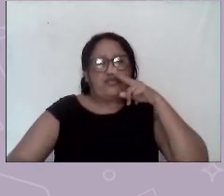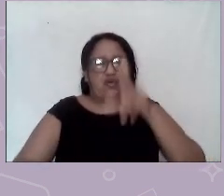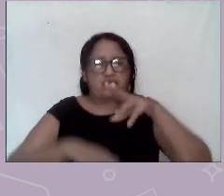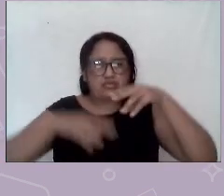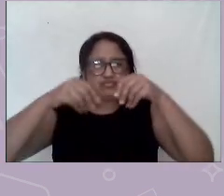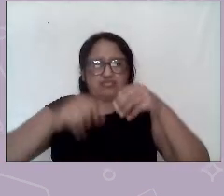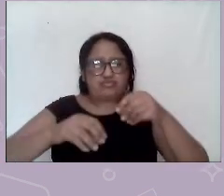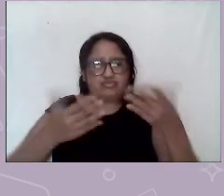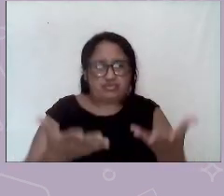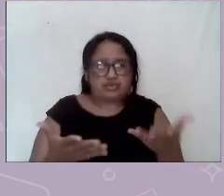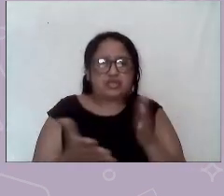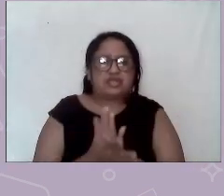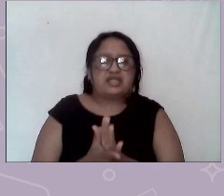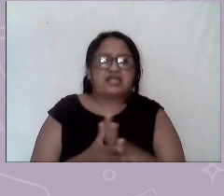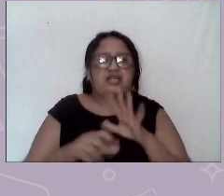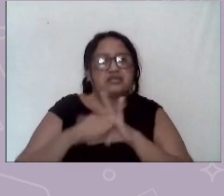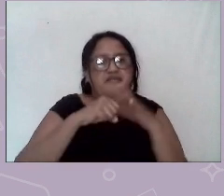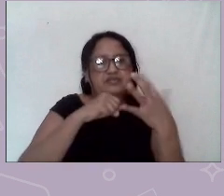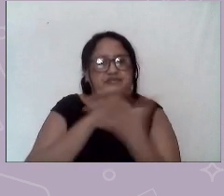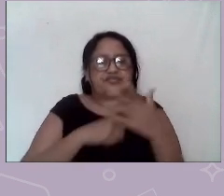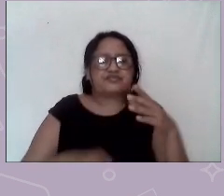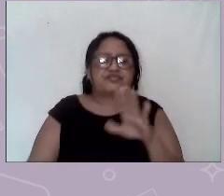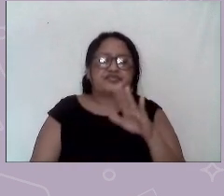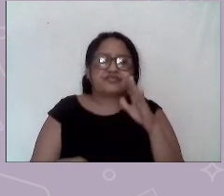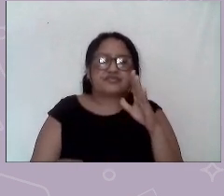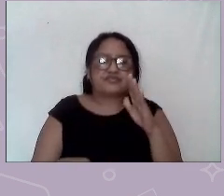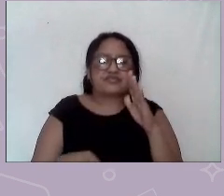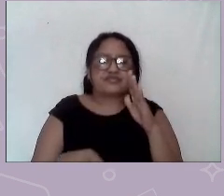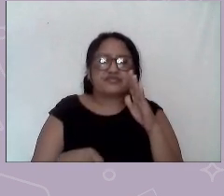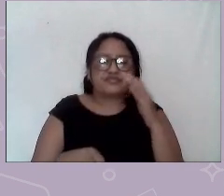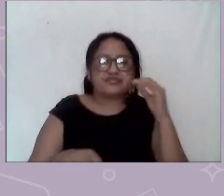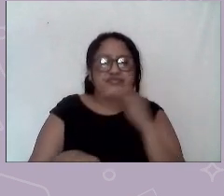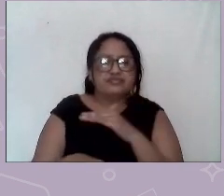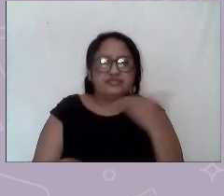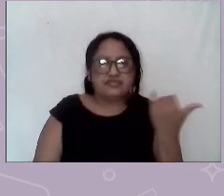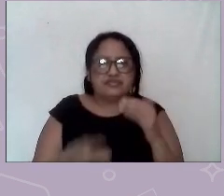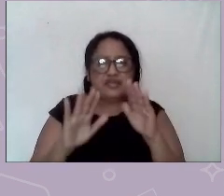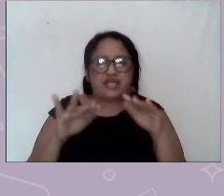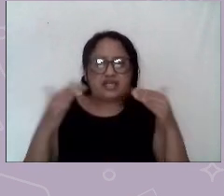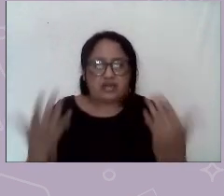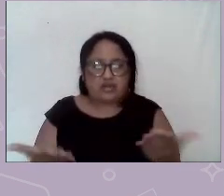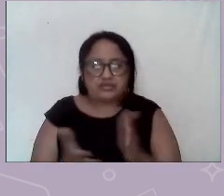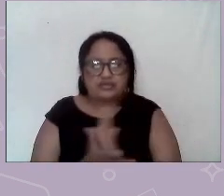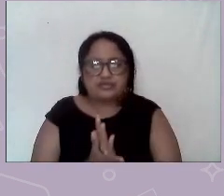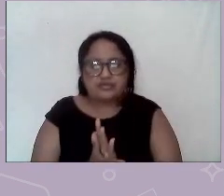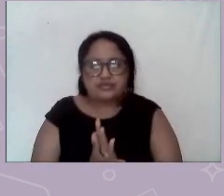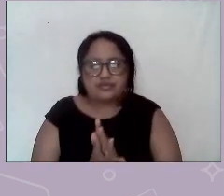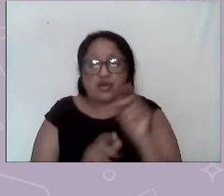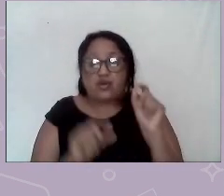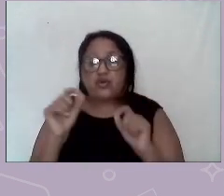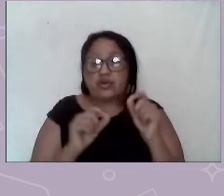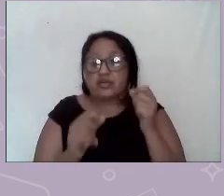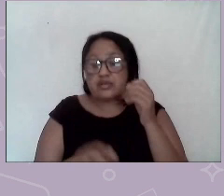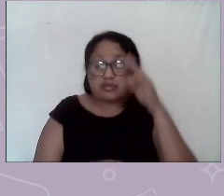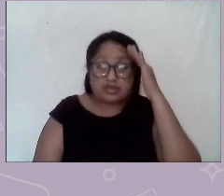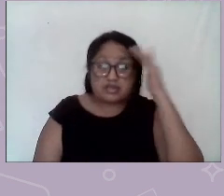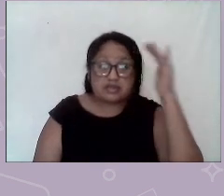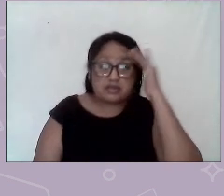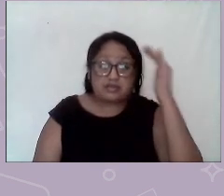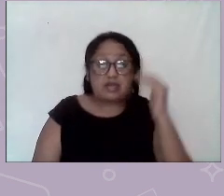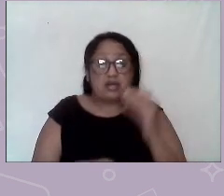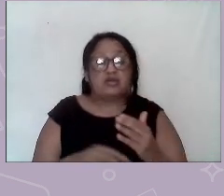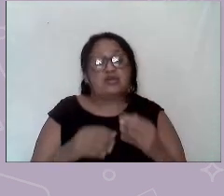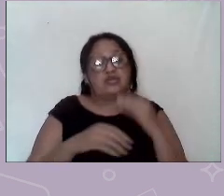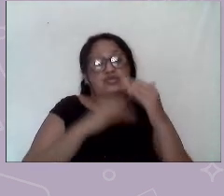vírus da COVID-19 a partir de uma adequada diluição em água o principal constituinte da água